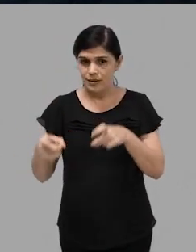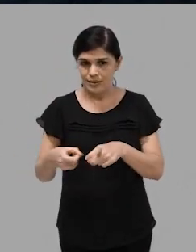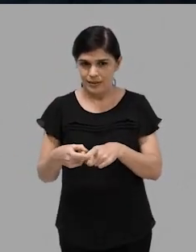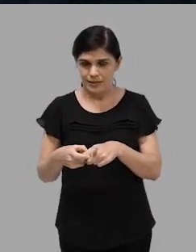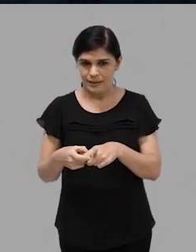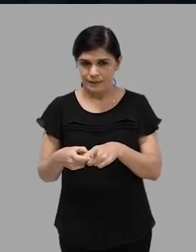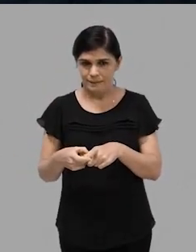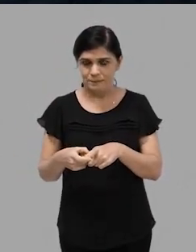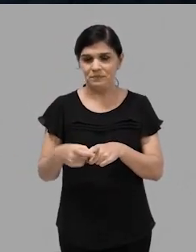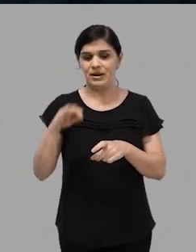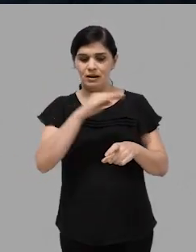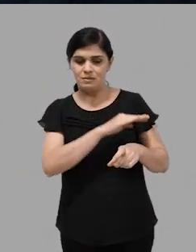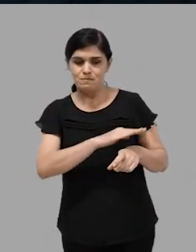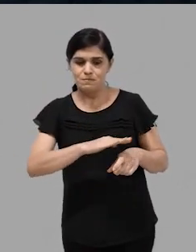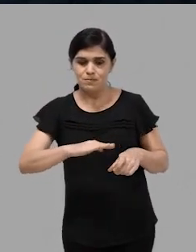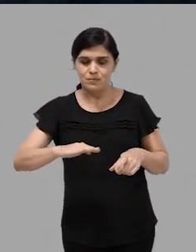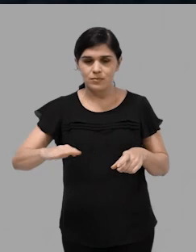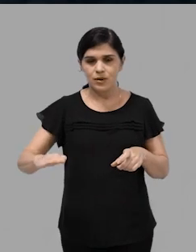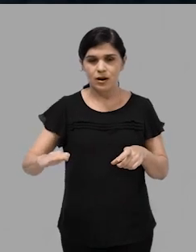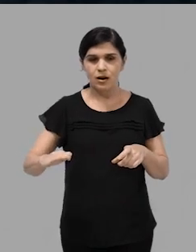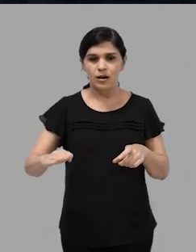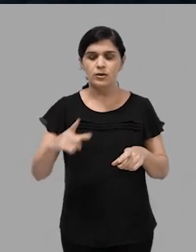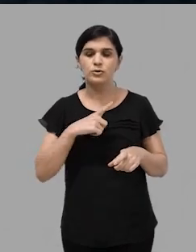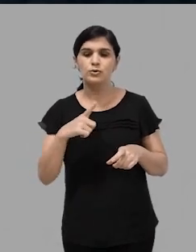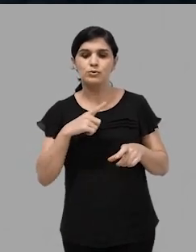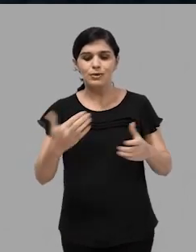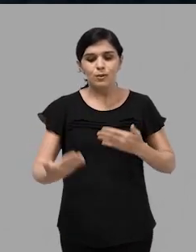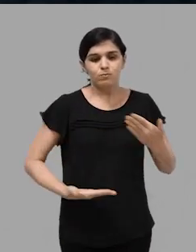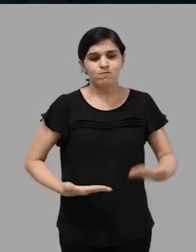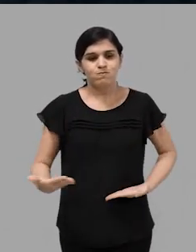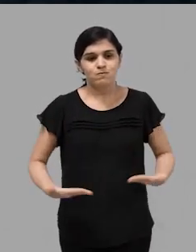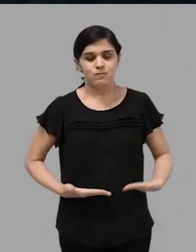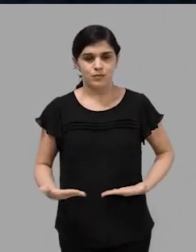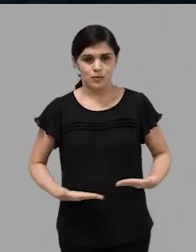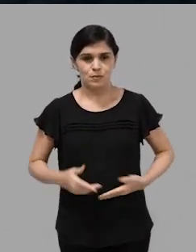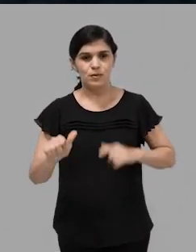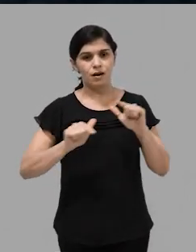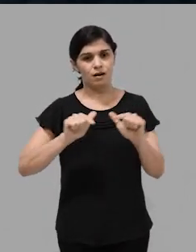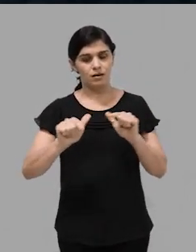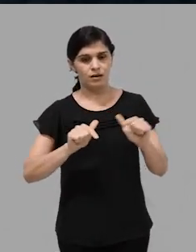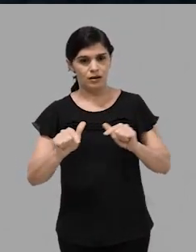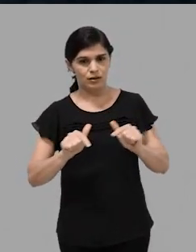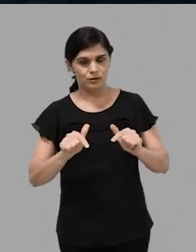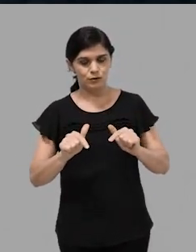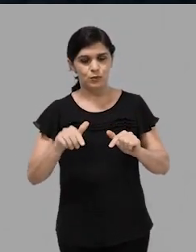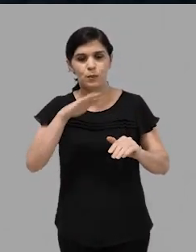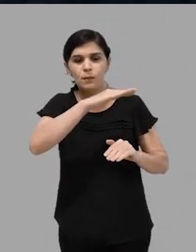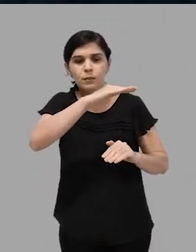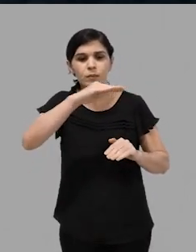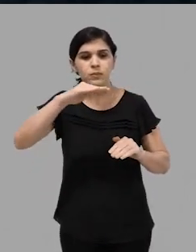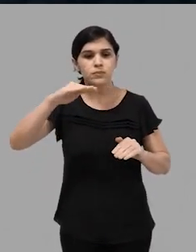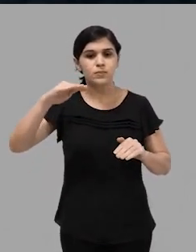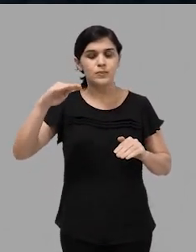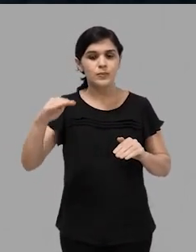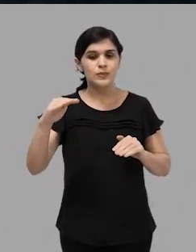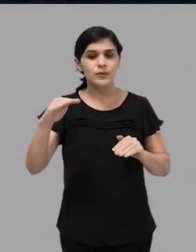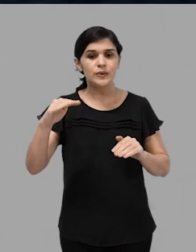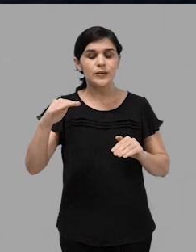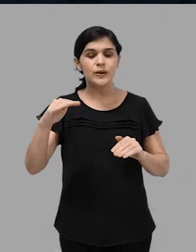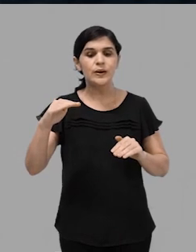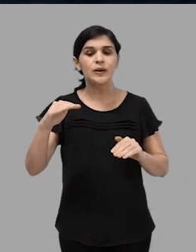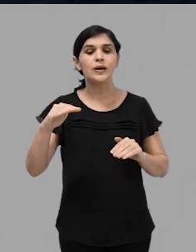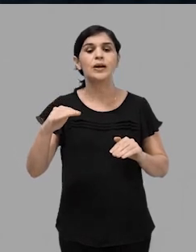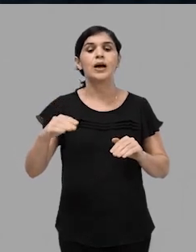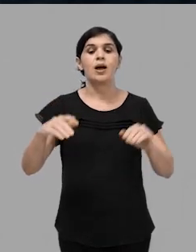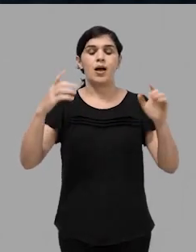aqui embaixo, os camponeses, a nobreza e o clero, que é a representação da